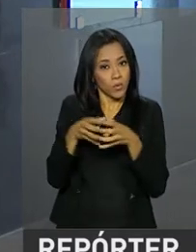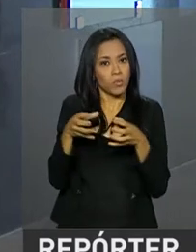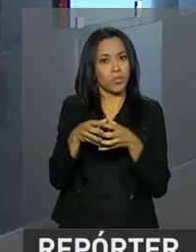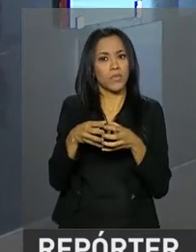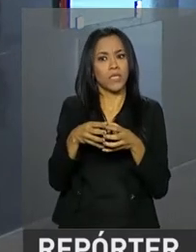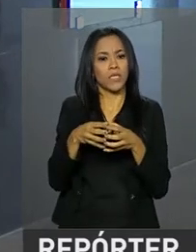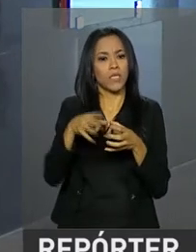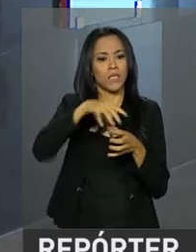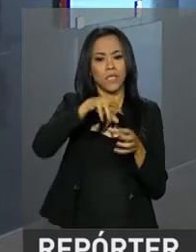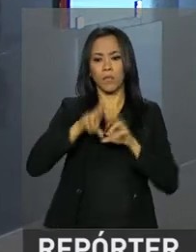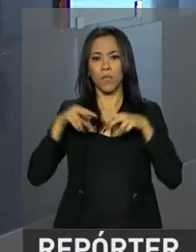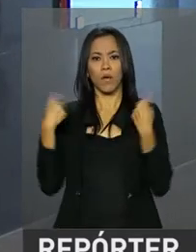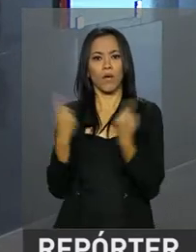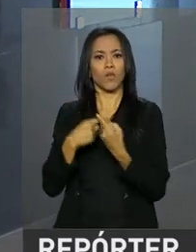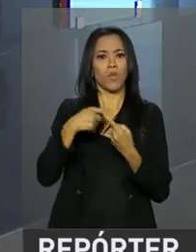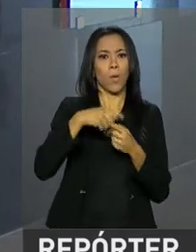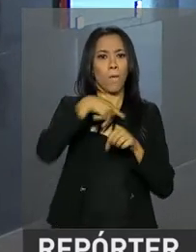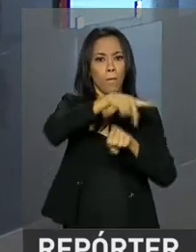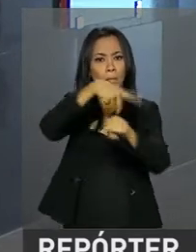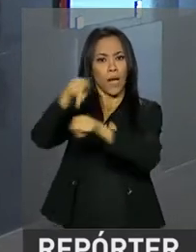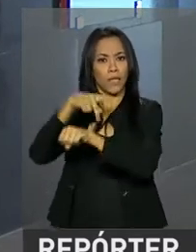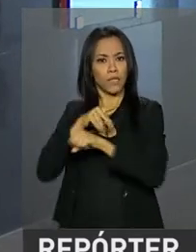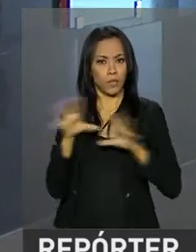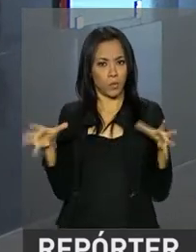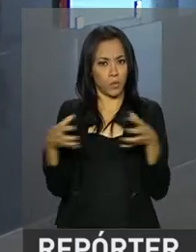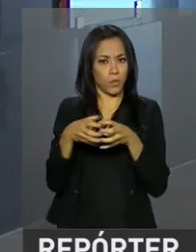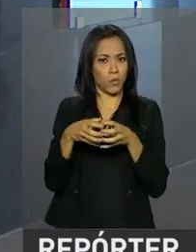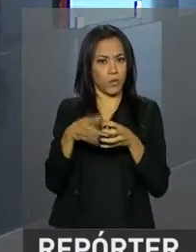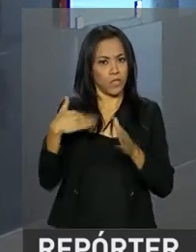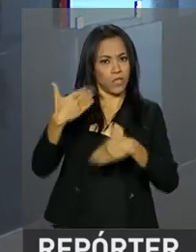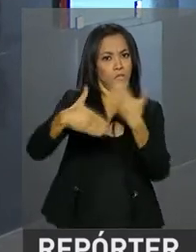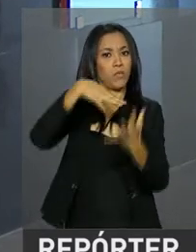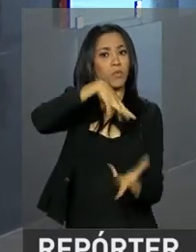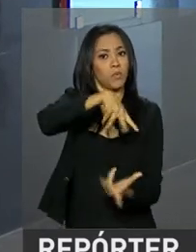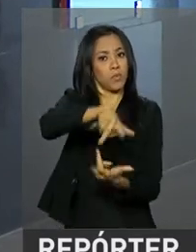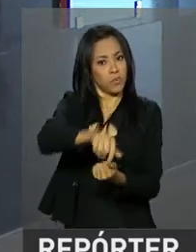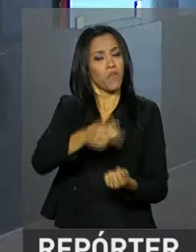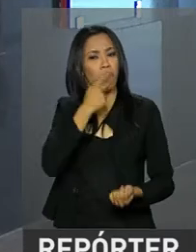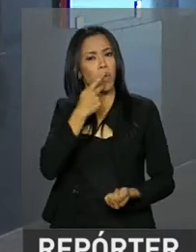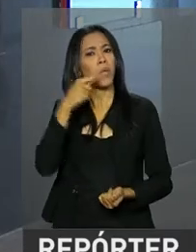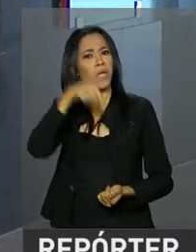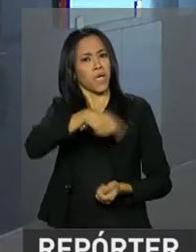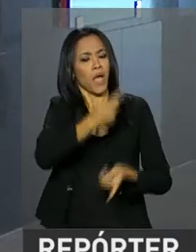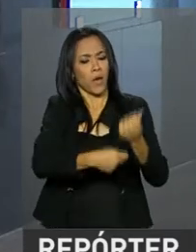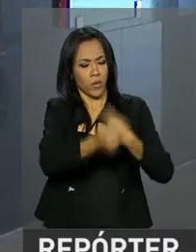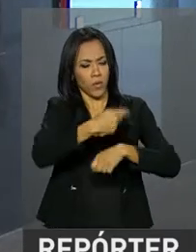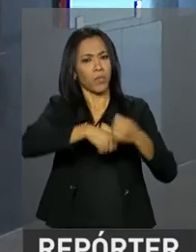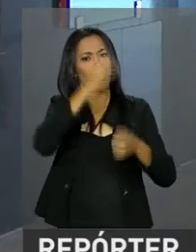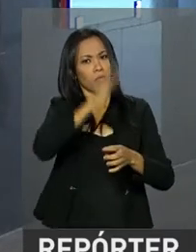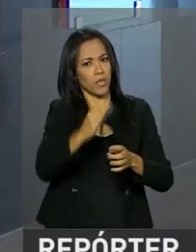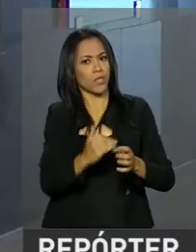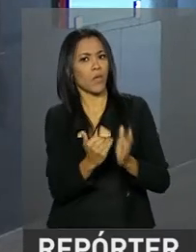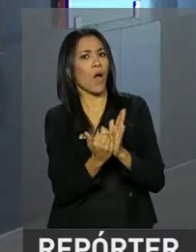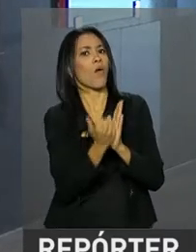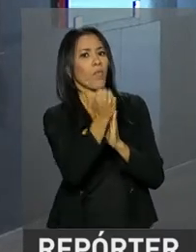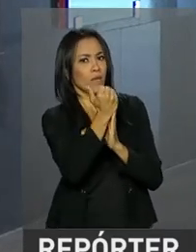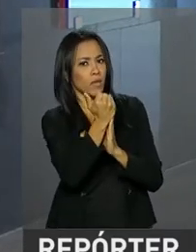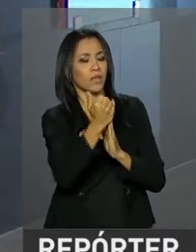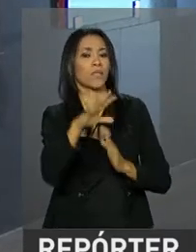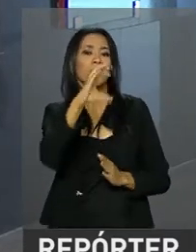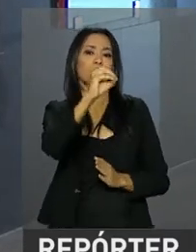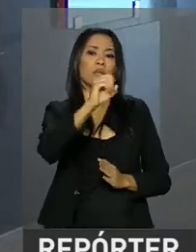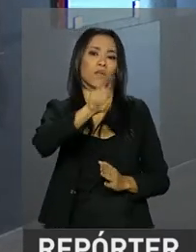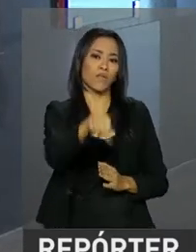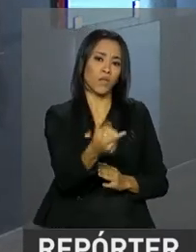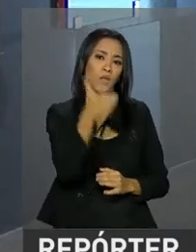mais desenvolvidos do mundo aumentou a estimativa de crescimento da economia brasileira para este ano chegando agora a